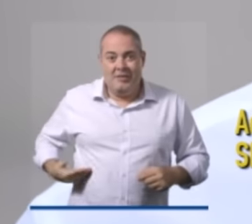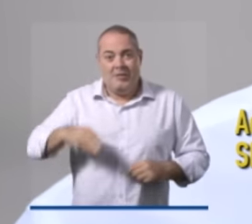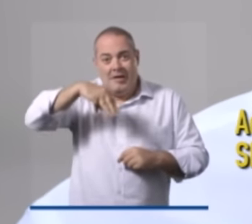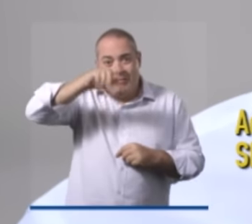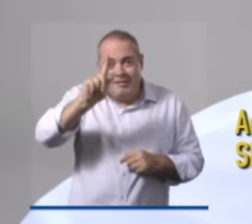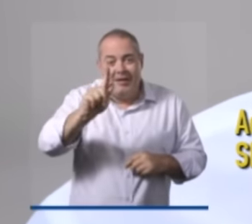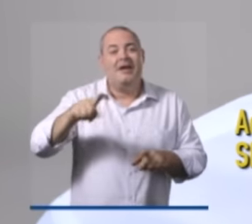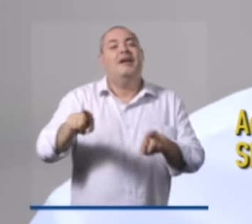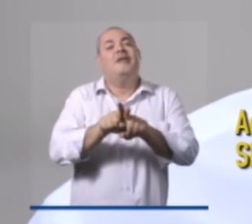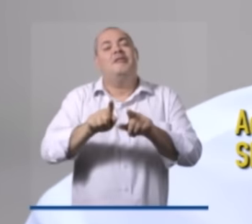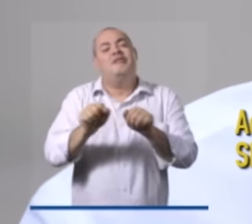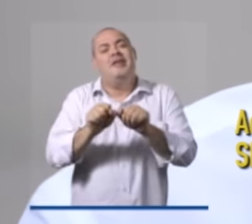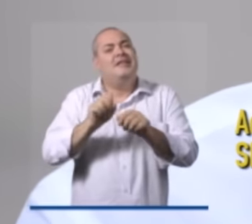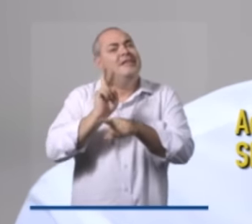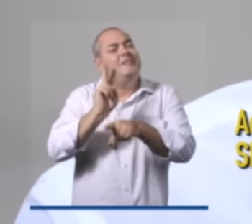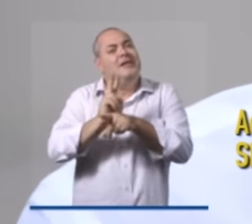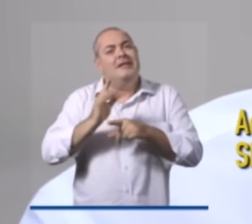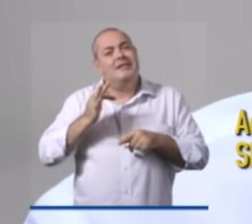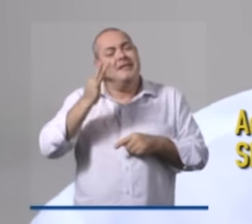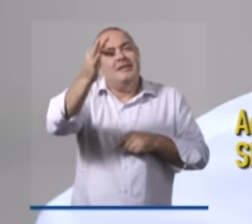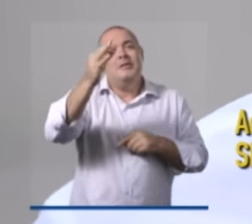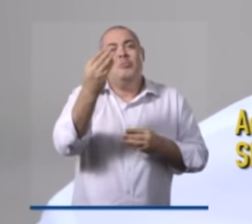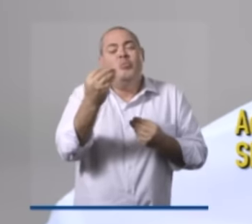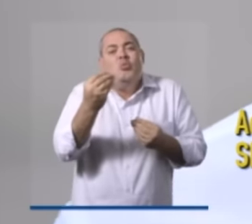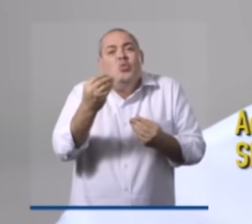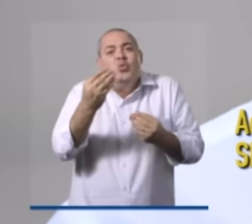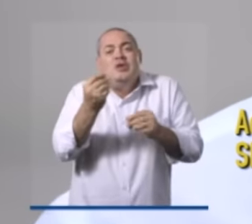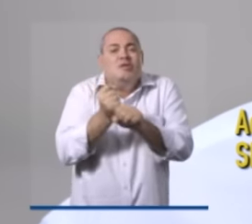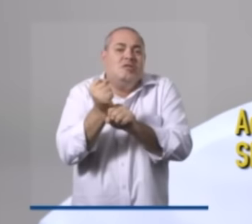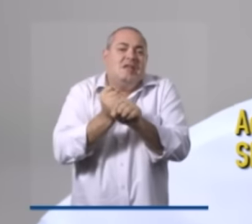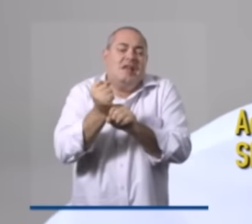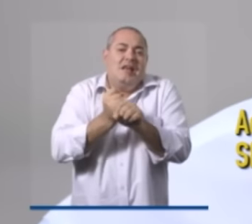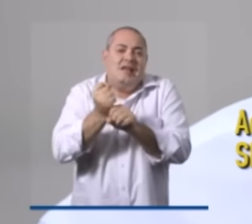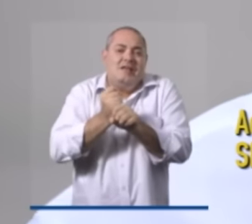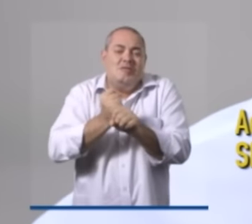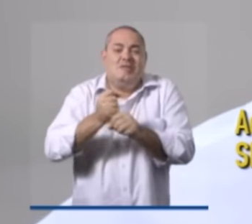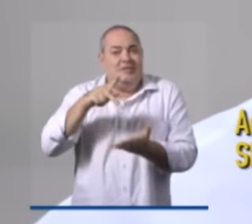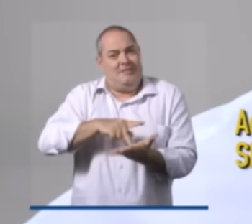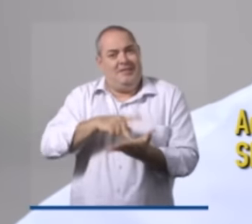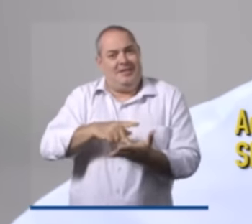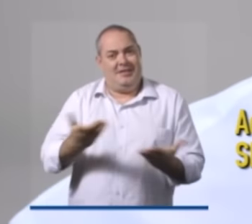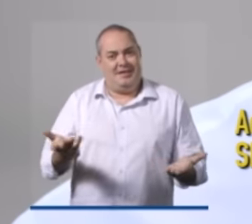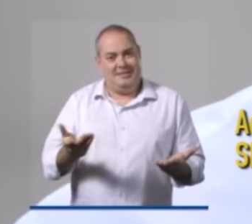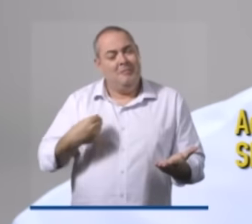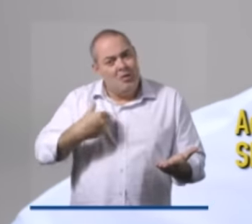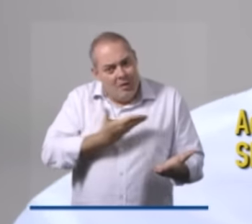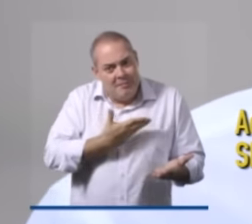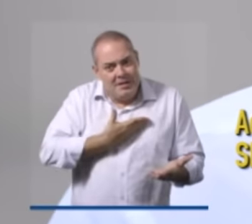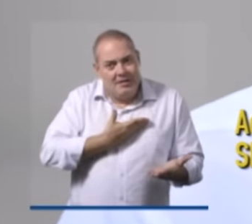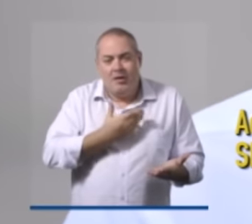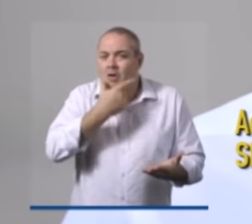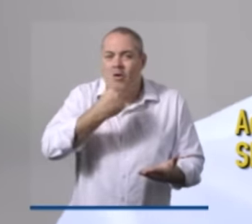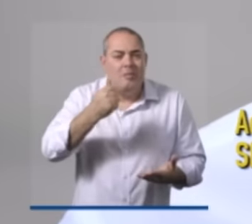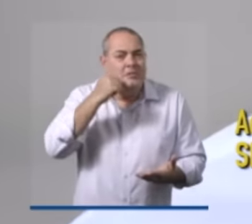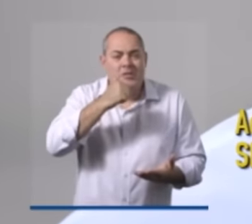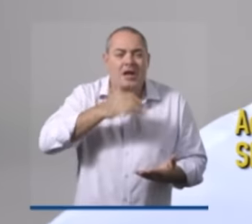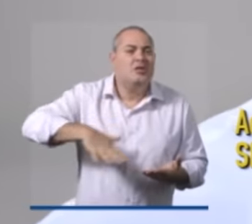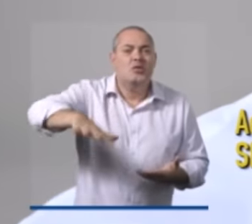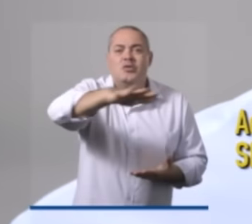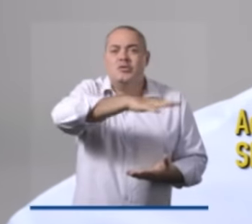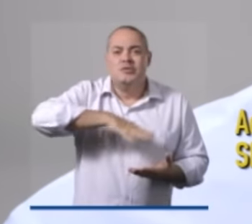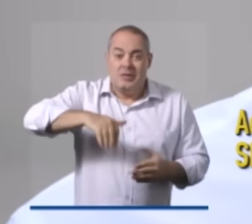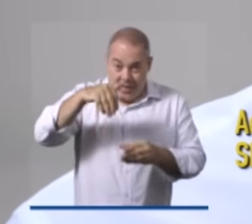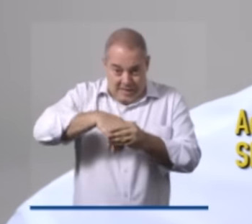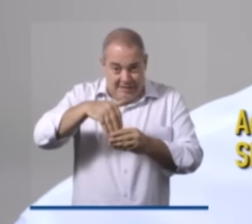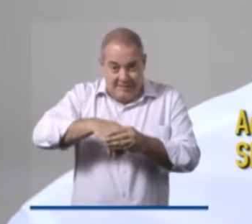que conquistas importantes aguardadas há décadas pela nossa gente virassem realidade. Meu amigo, minha